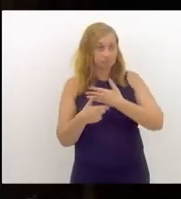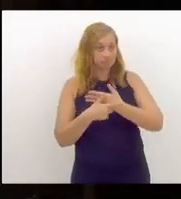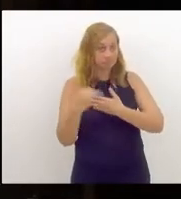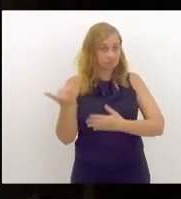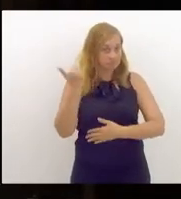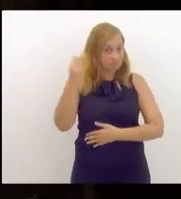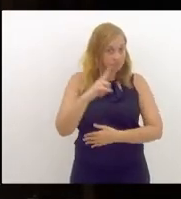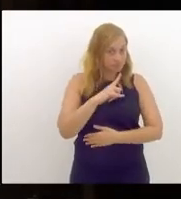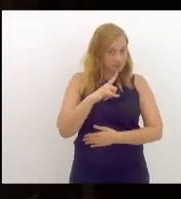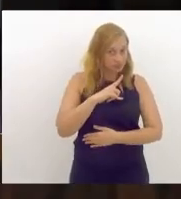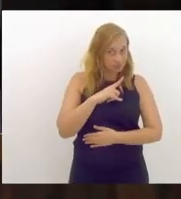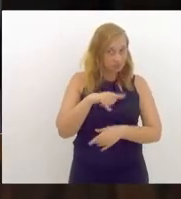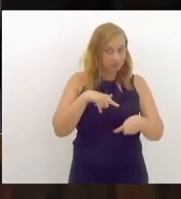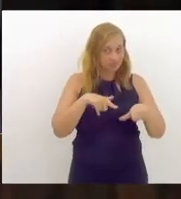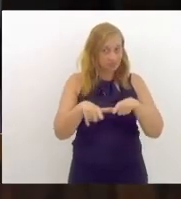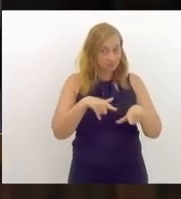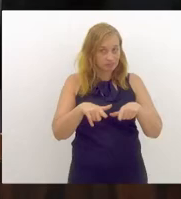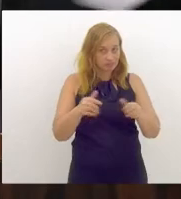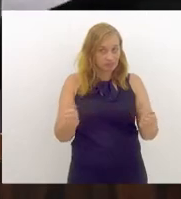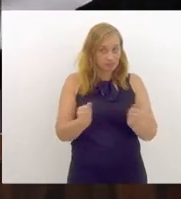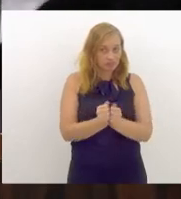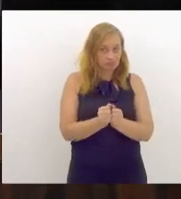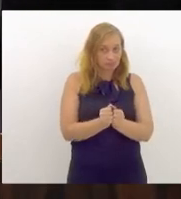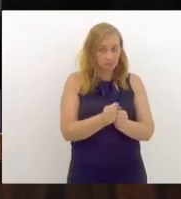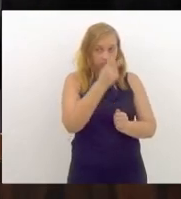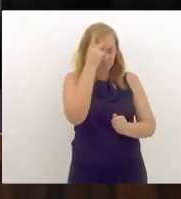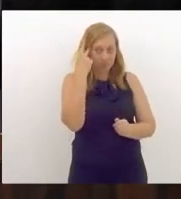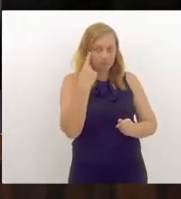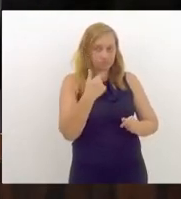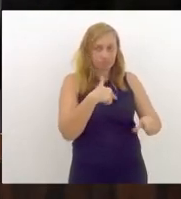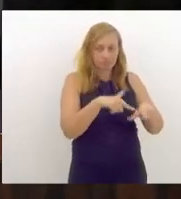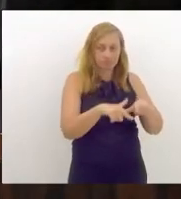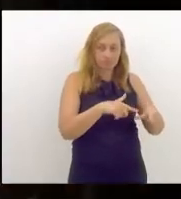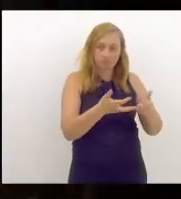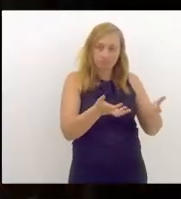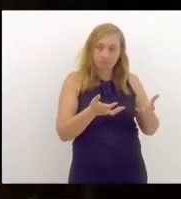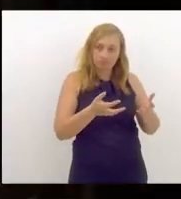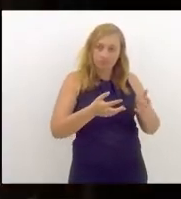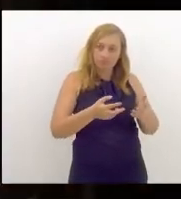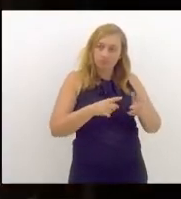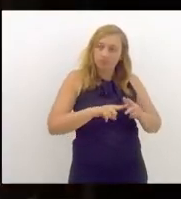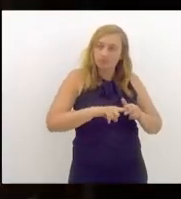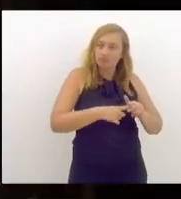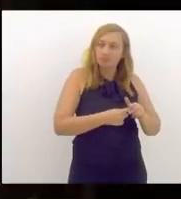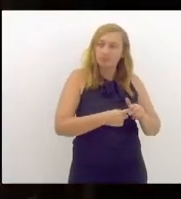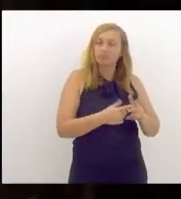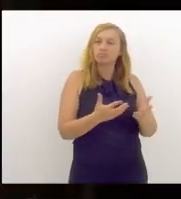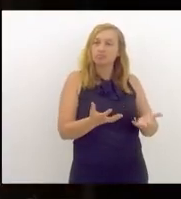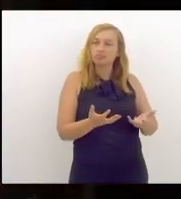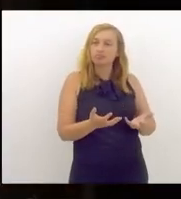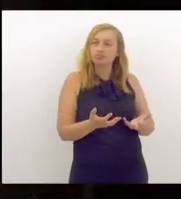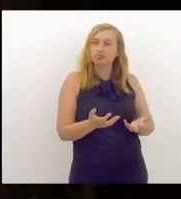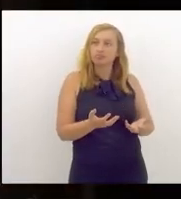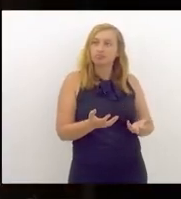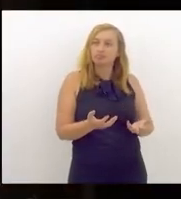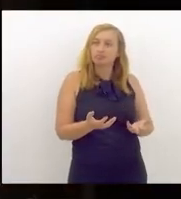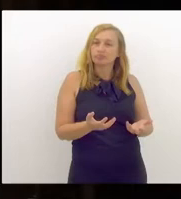e que trabalhou em prol de trabalhadores que querem se auto regular que estão determinados